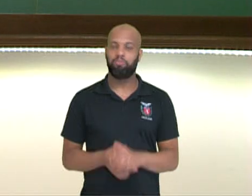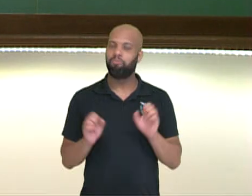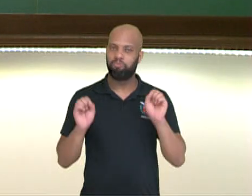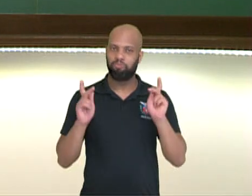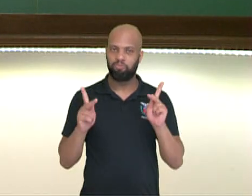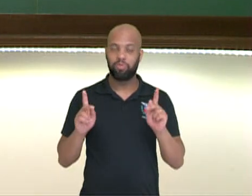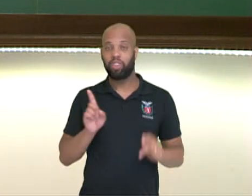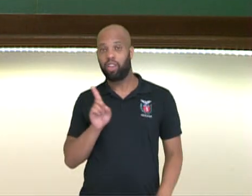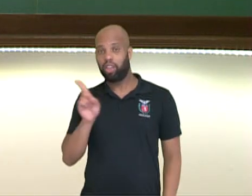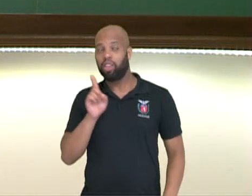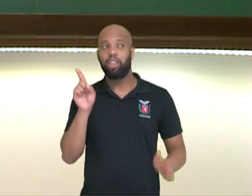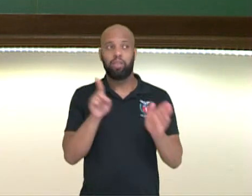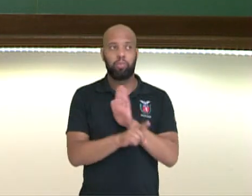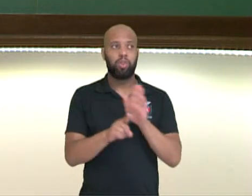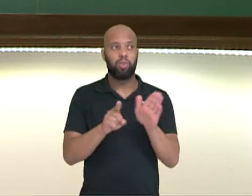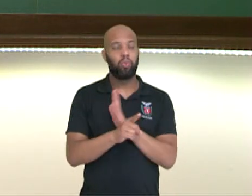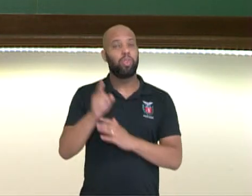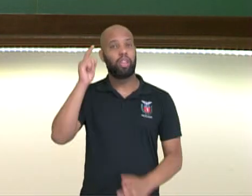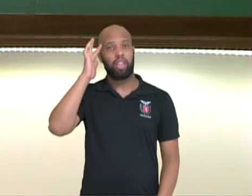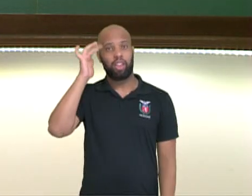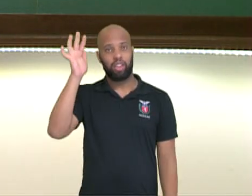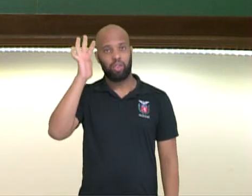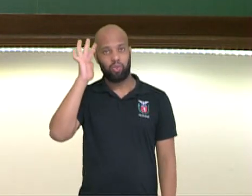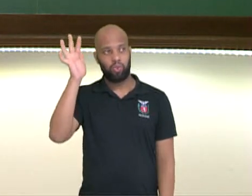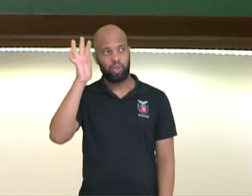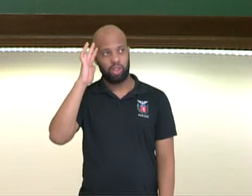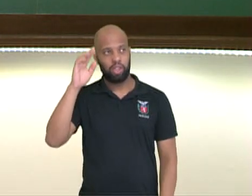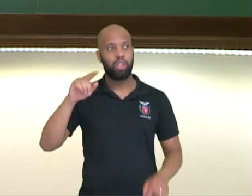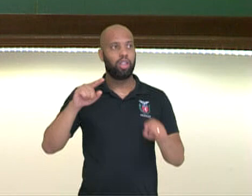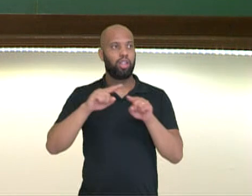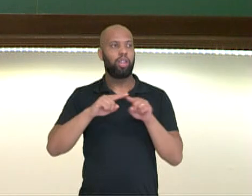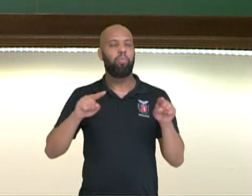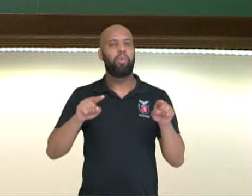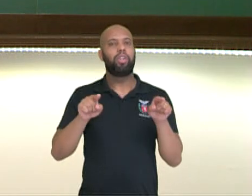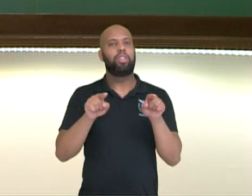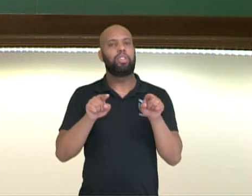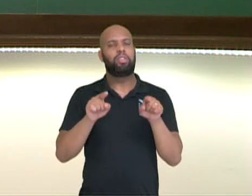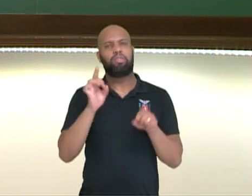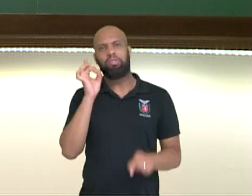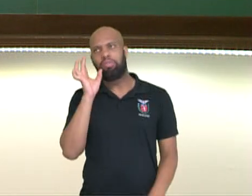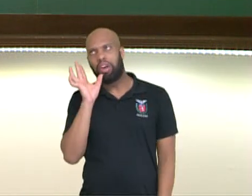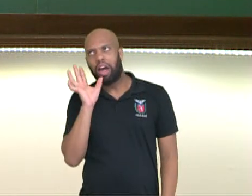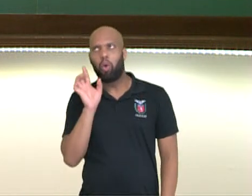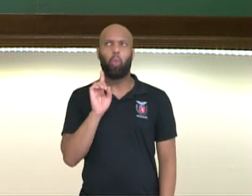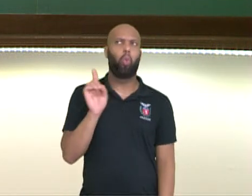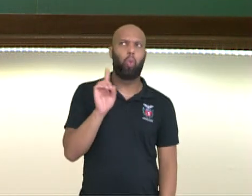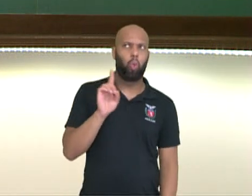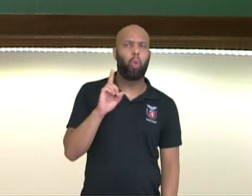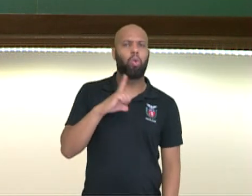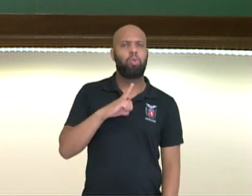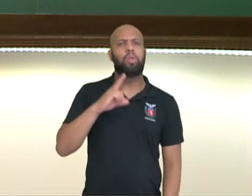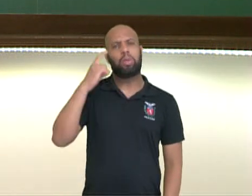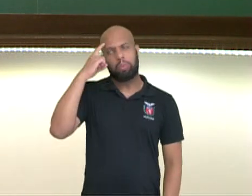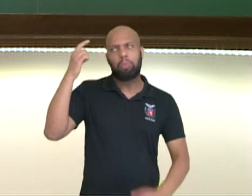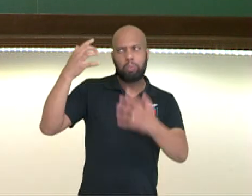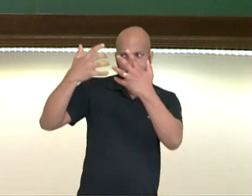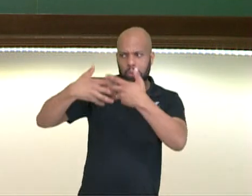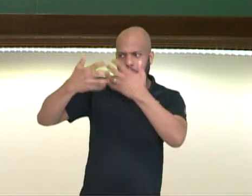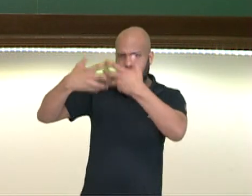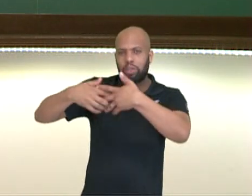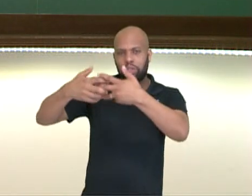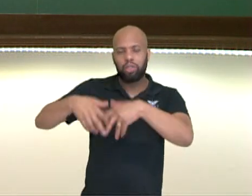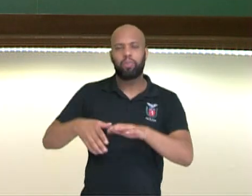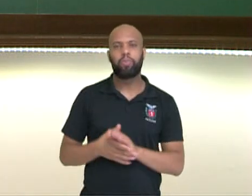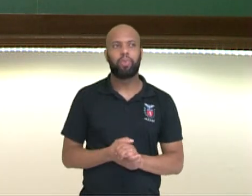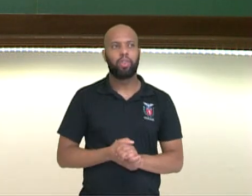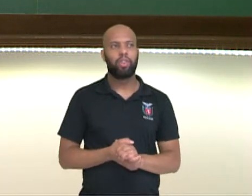Ok, essa questão é teórica, mas ela não deixa de ser fácil, ela é difícil. Pensa bem, olha só.